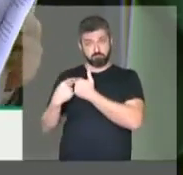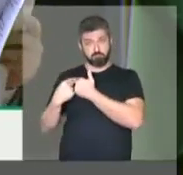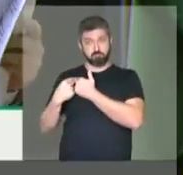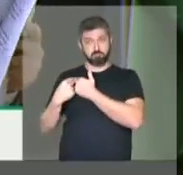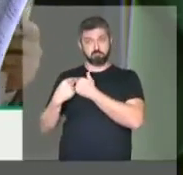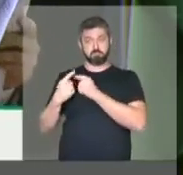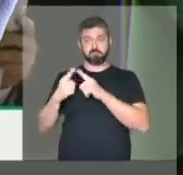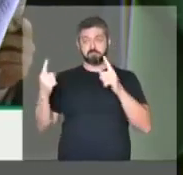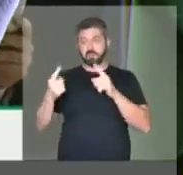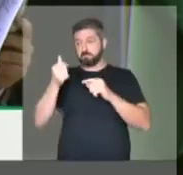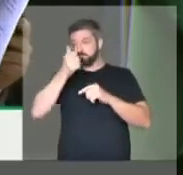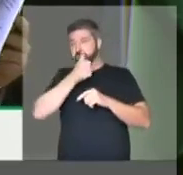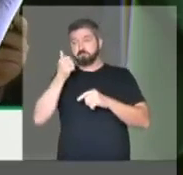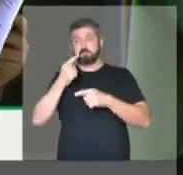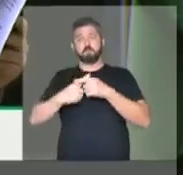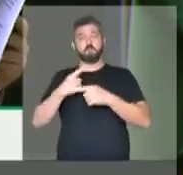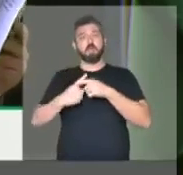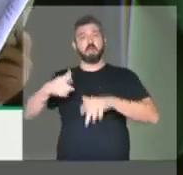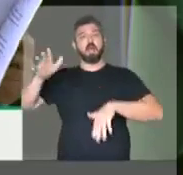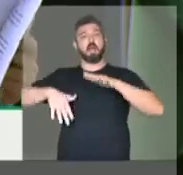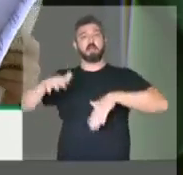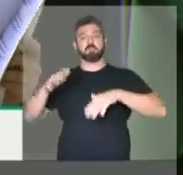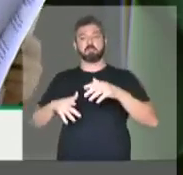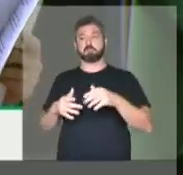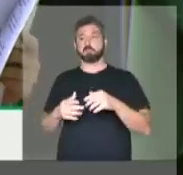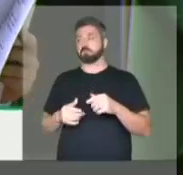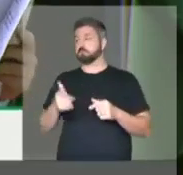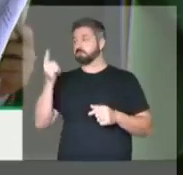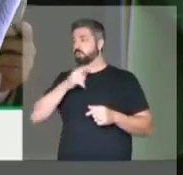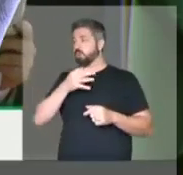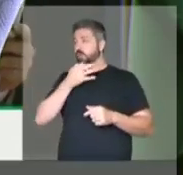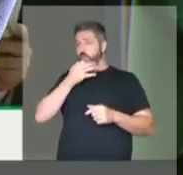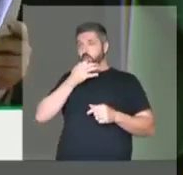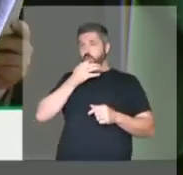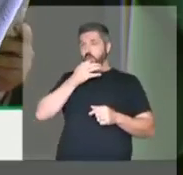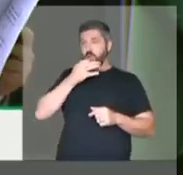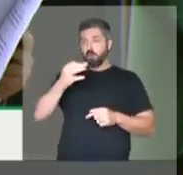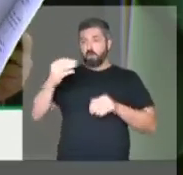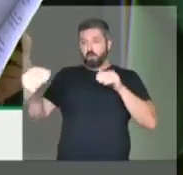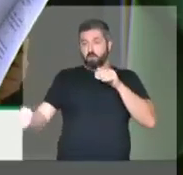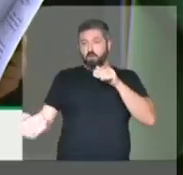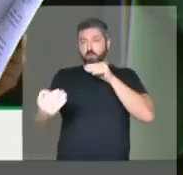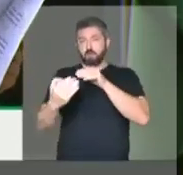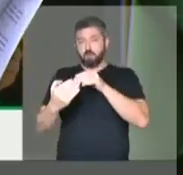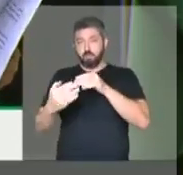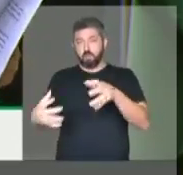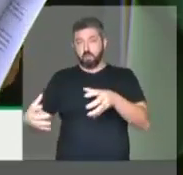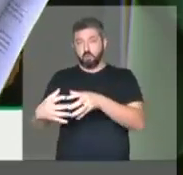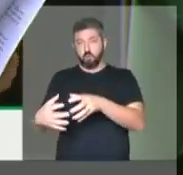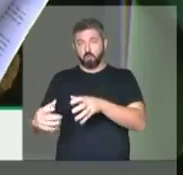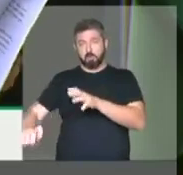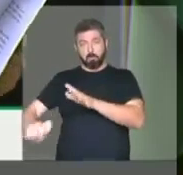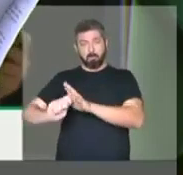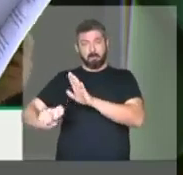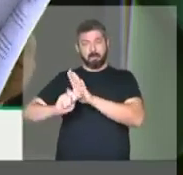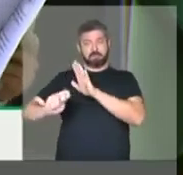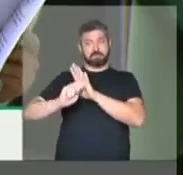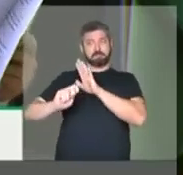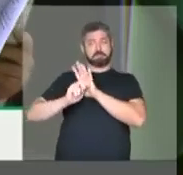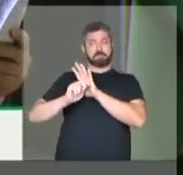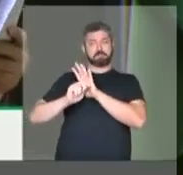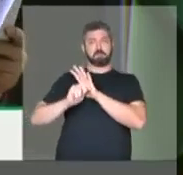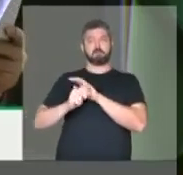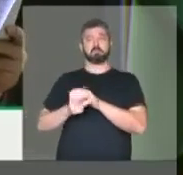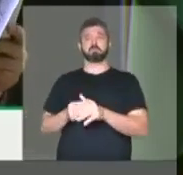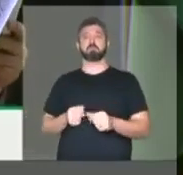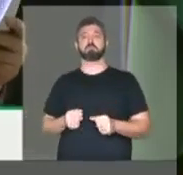funções, mas apenas porque eventualmente não se posicionam em sintonia com determinados grupos de pressão que